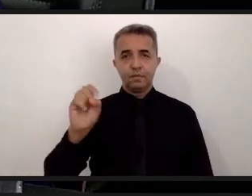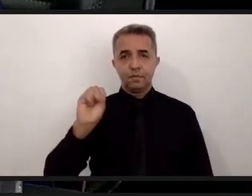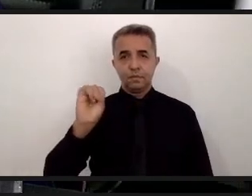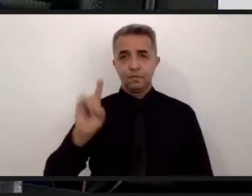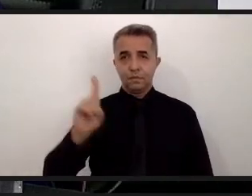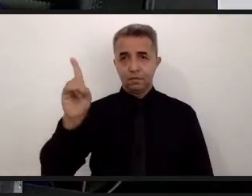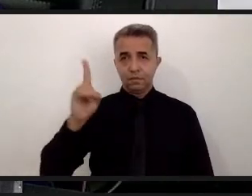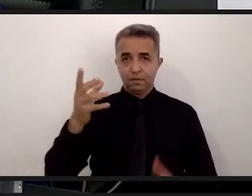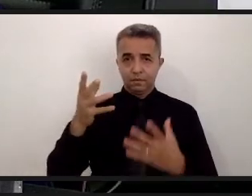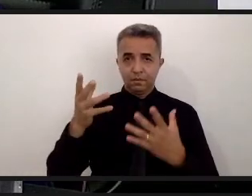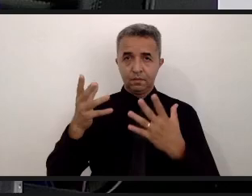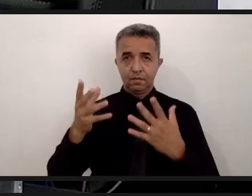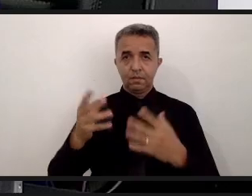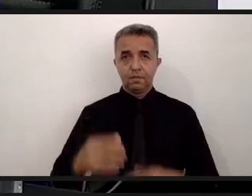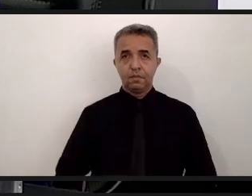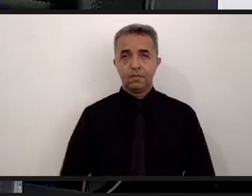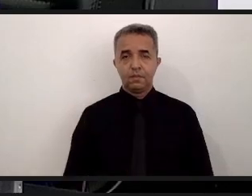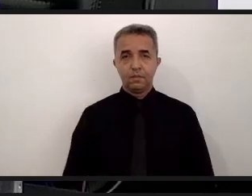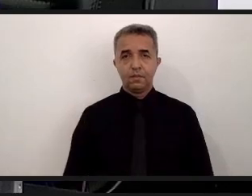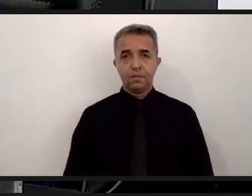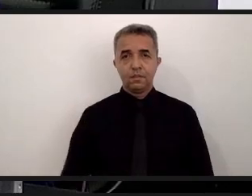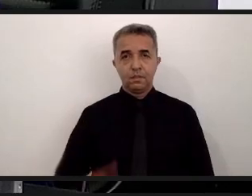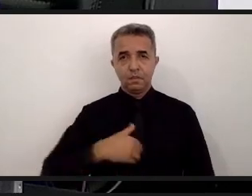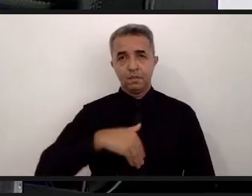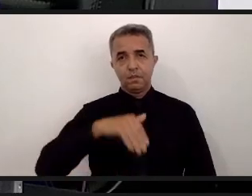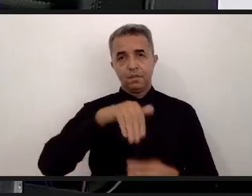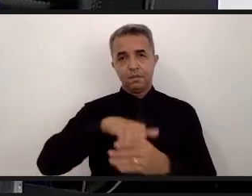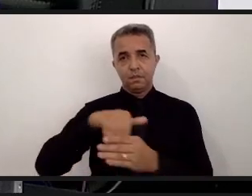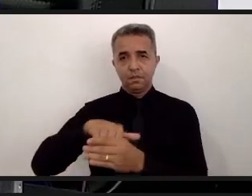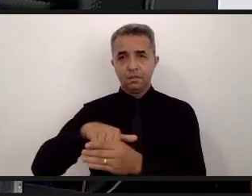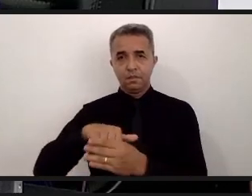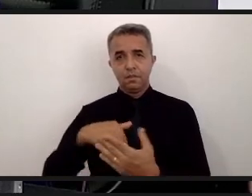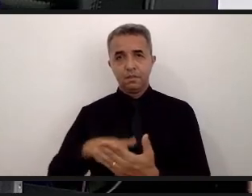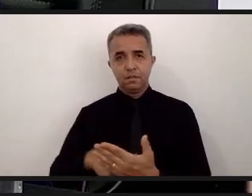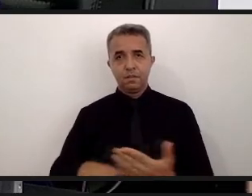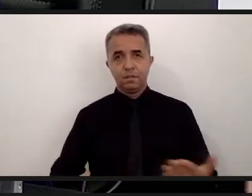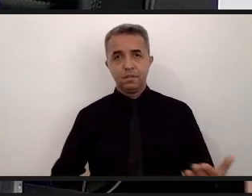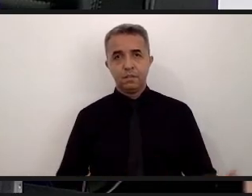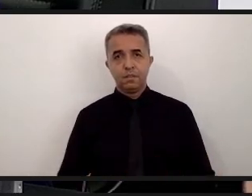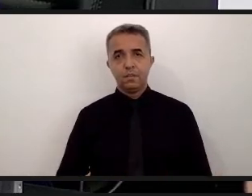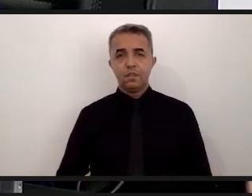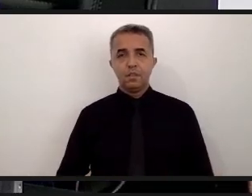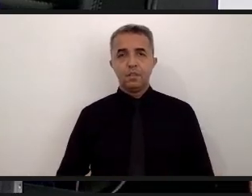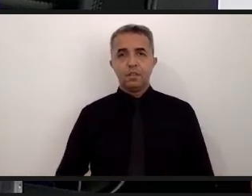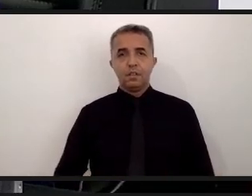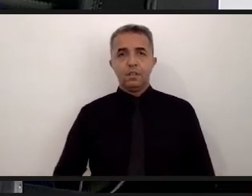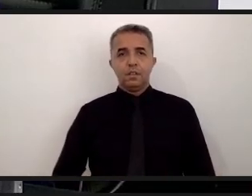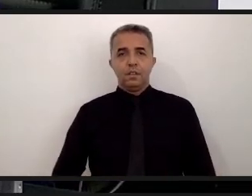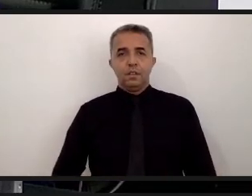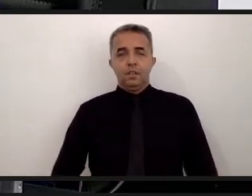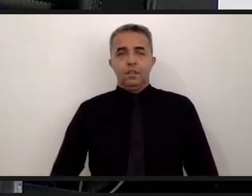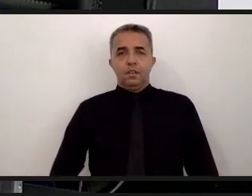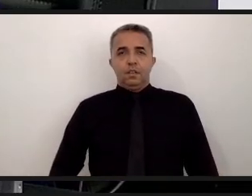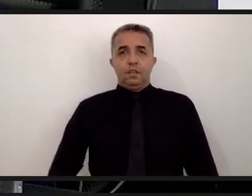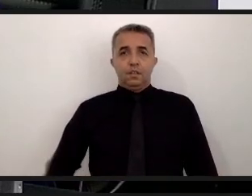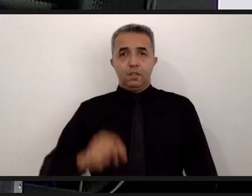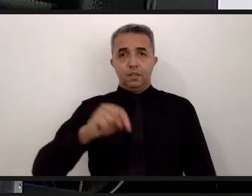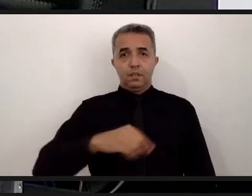dele, eu fosse eleito. E, claro que esse parlamento, muitos